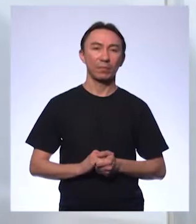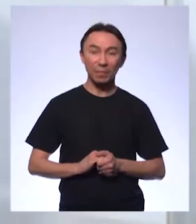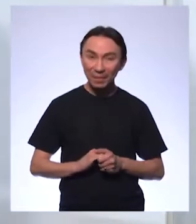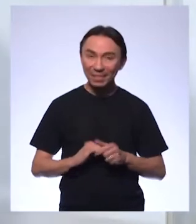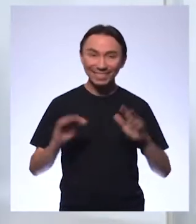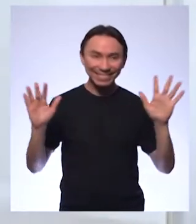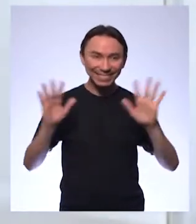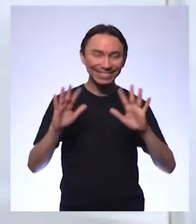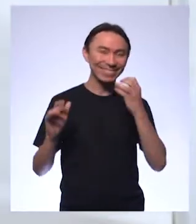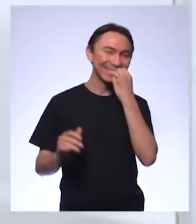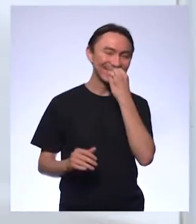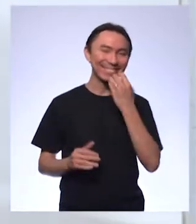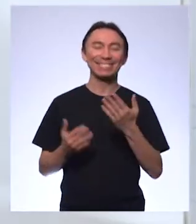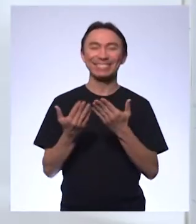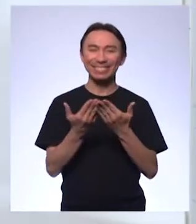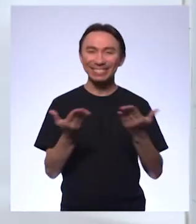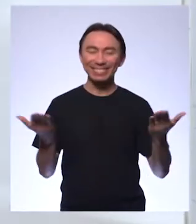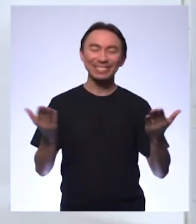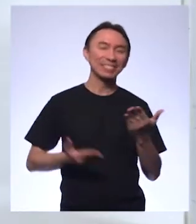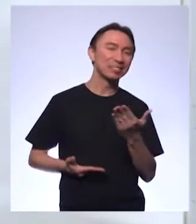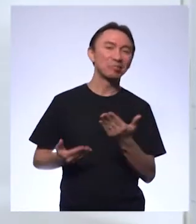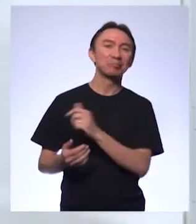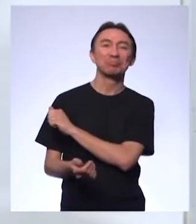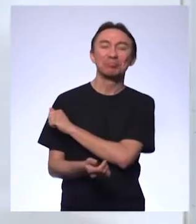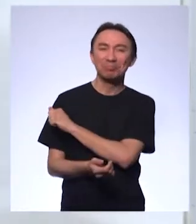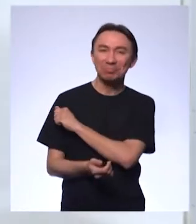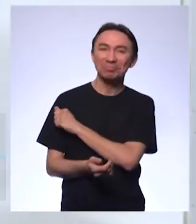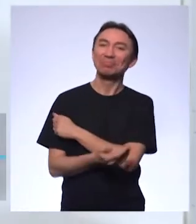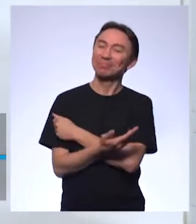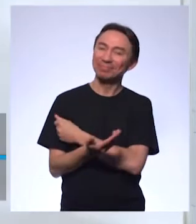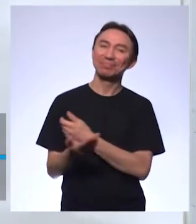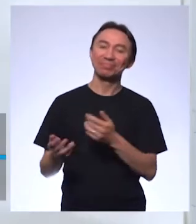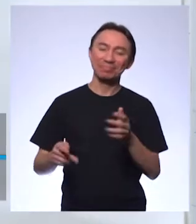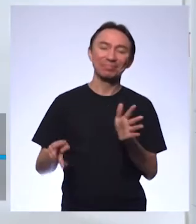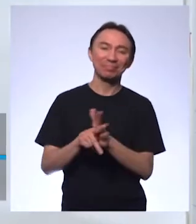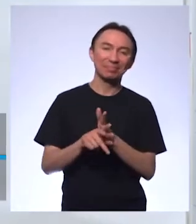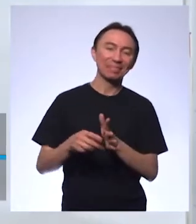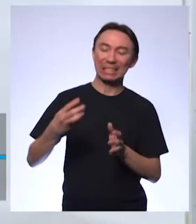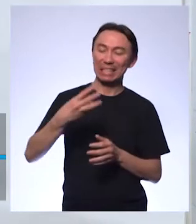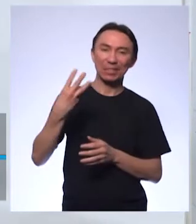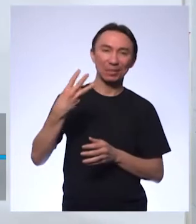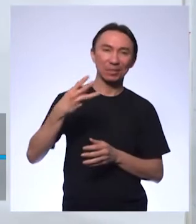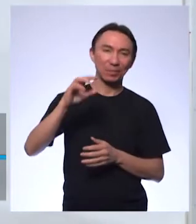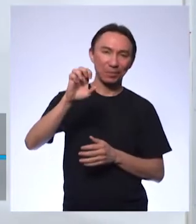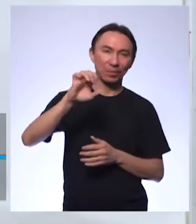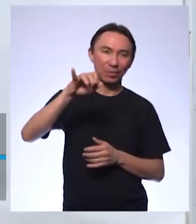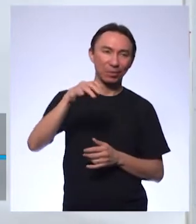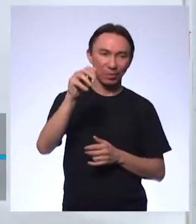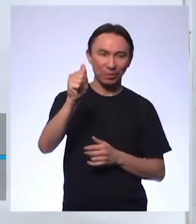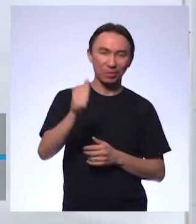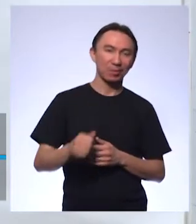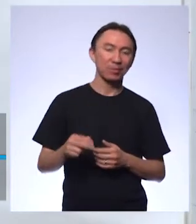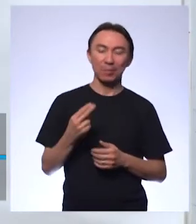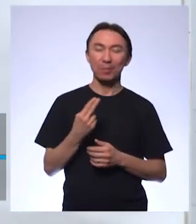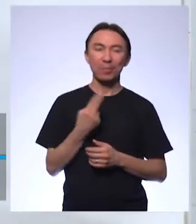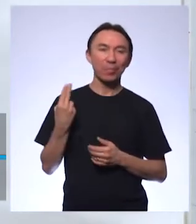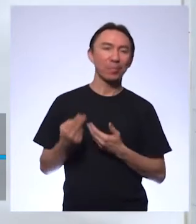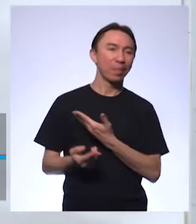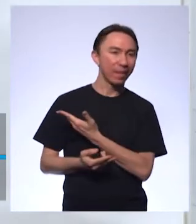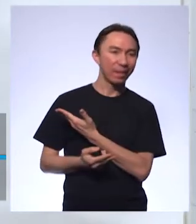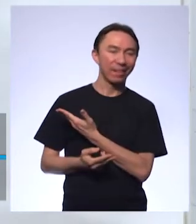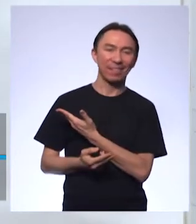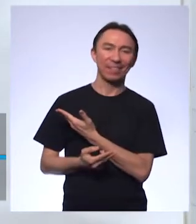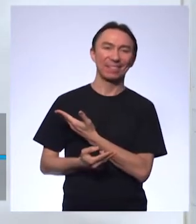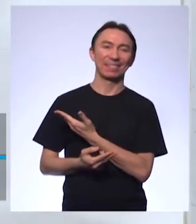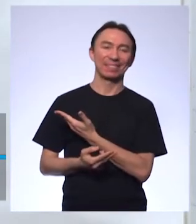Olá, queridos educandos do terceiro termo do EJA. Eu sou o professor Edi Joel e estamos aqui para mais